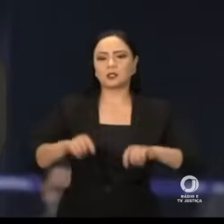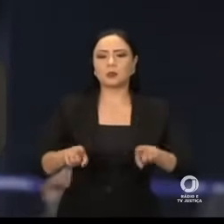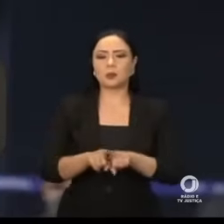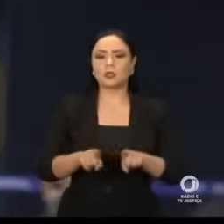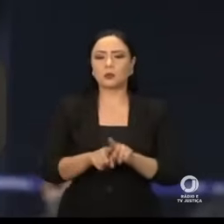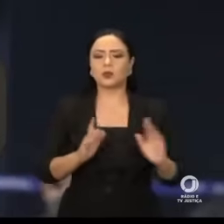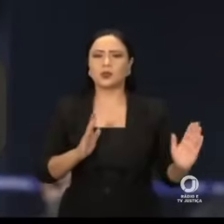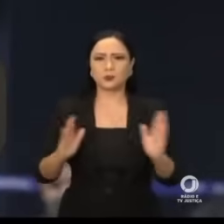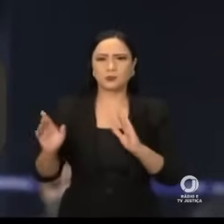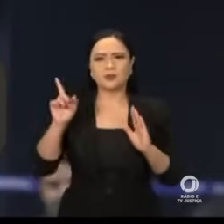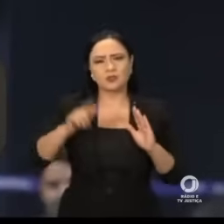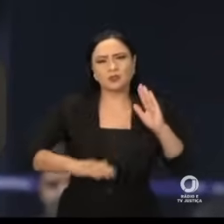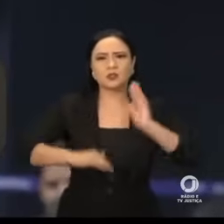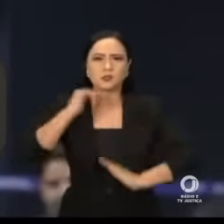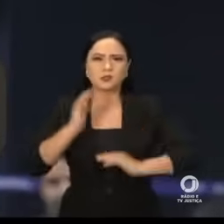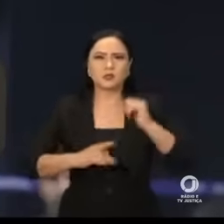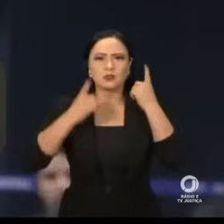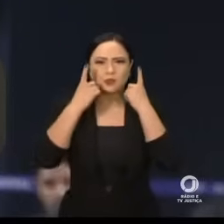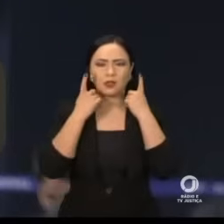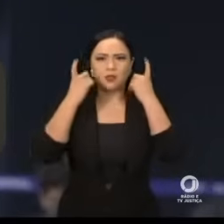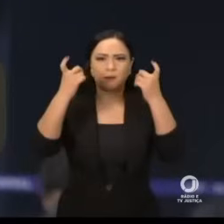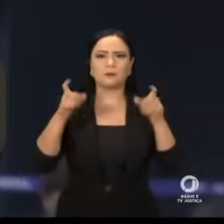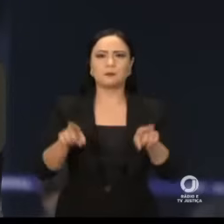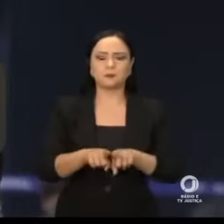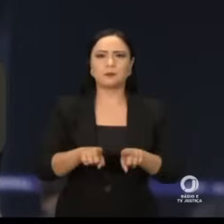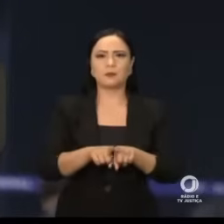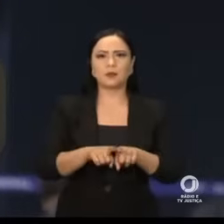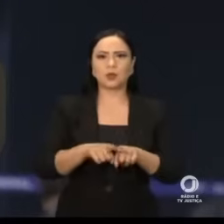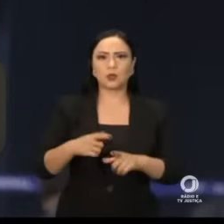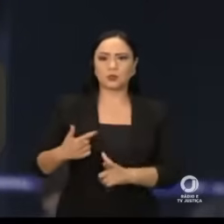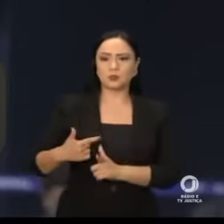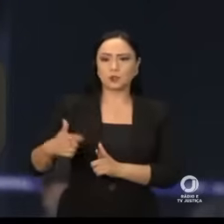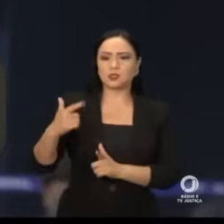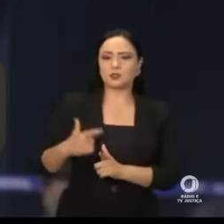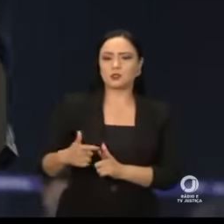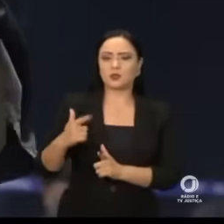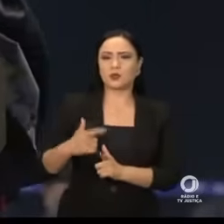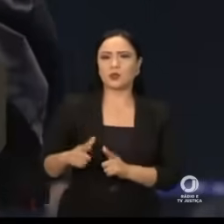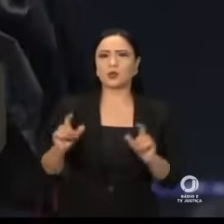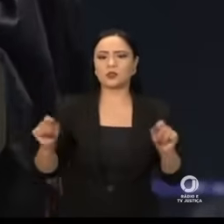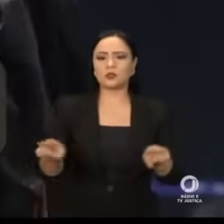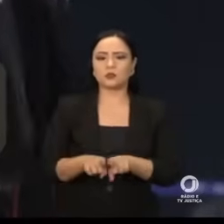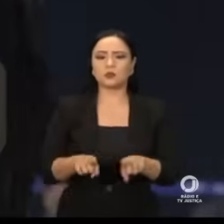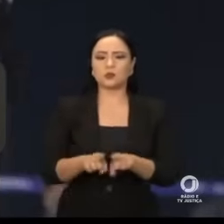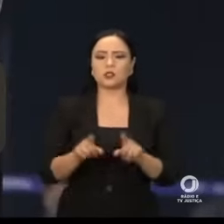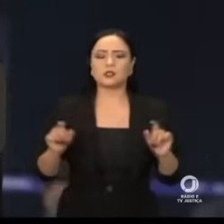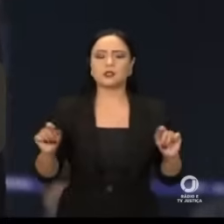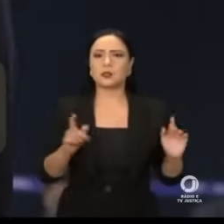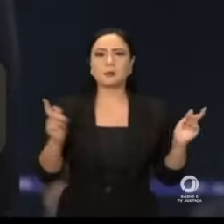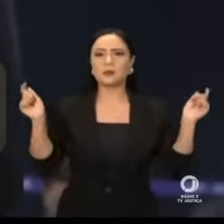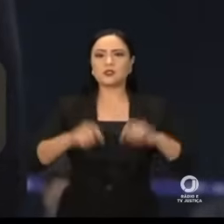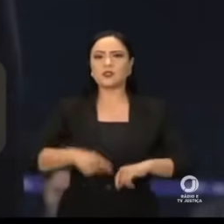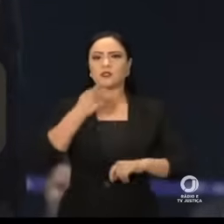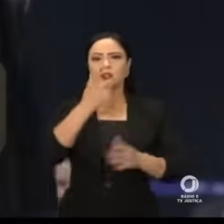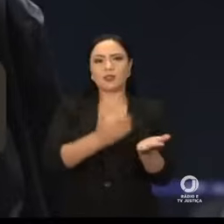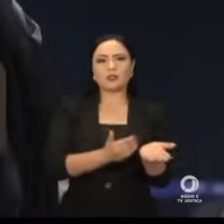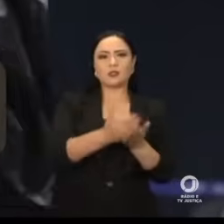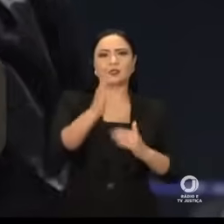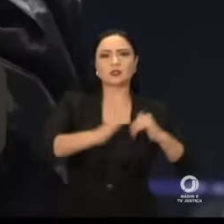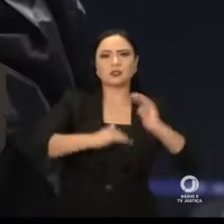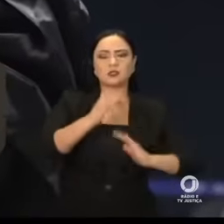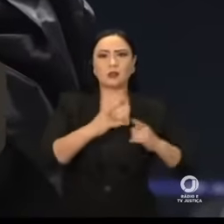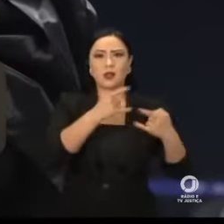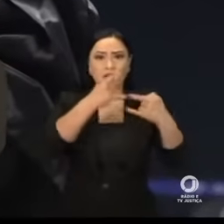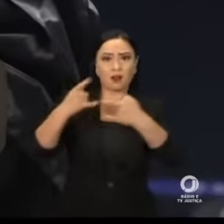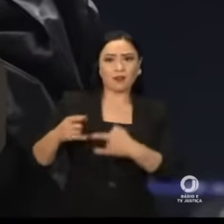é a execução da violência que efetivamente consuma o delito. Não é possível se falar em início da execução numa live do